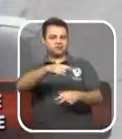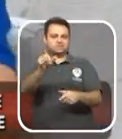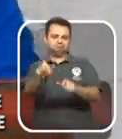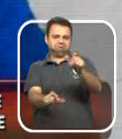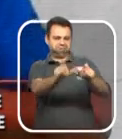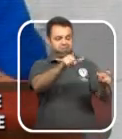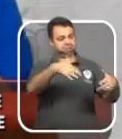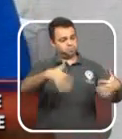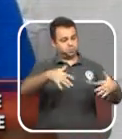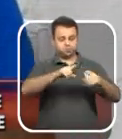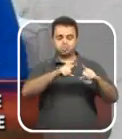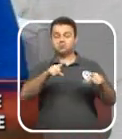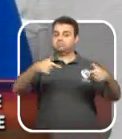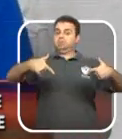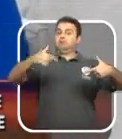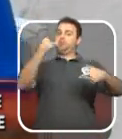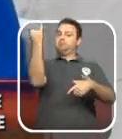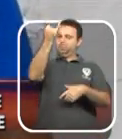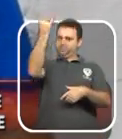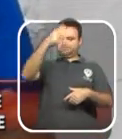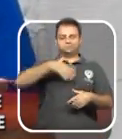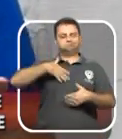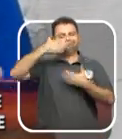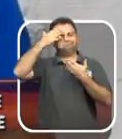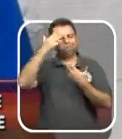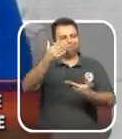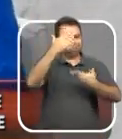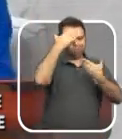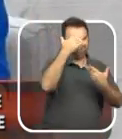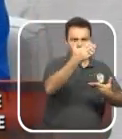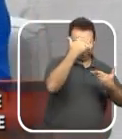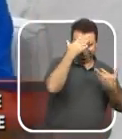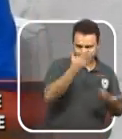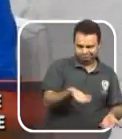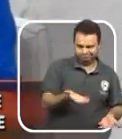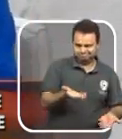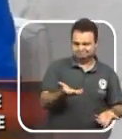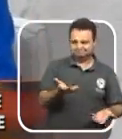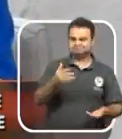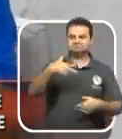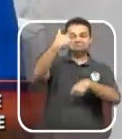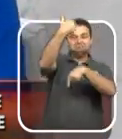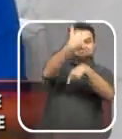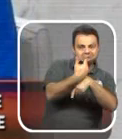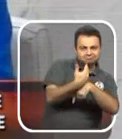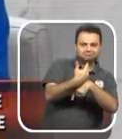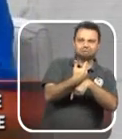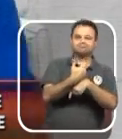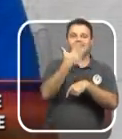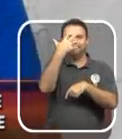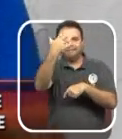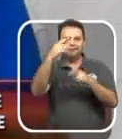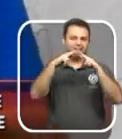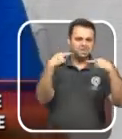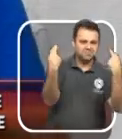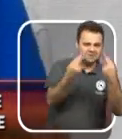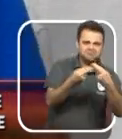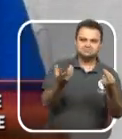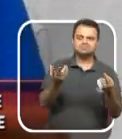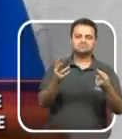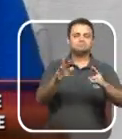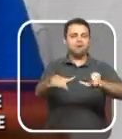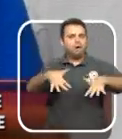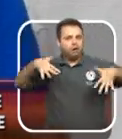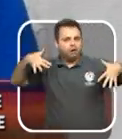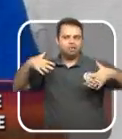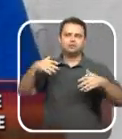do pessoal, e quero também fazer um agradecimento a todos os funcionários da Câmara como um todo, vocês da TV Câmara